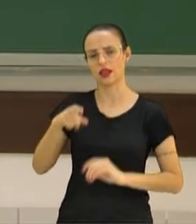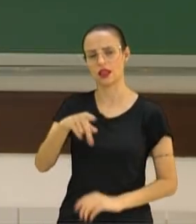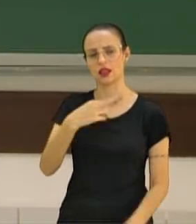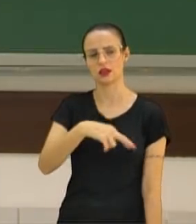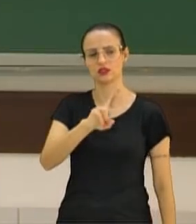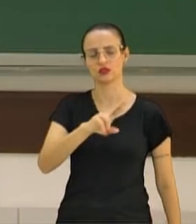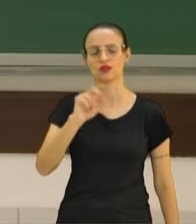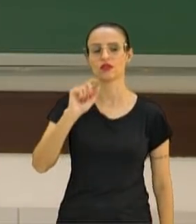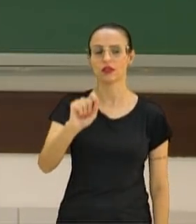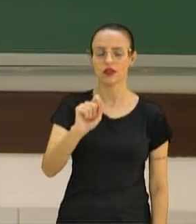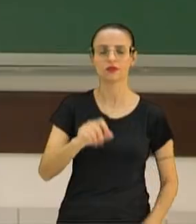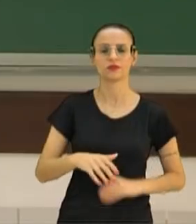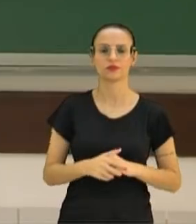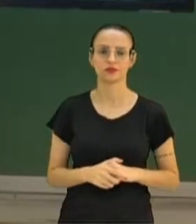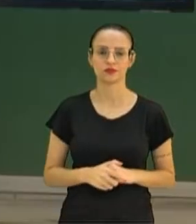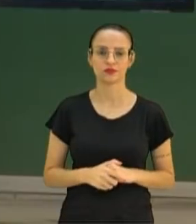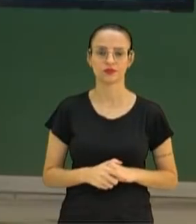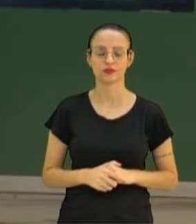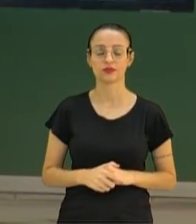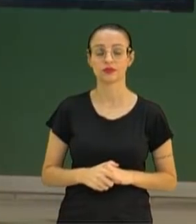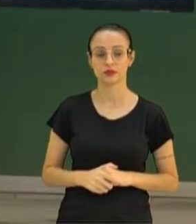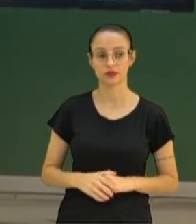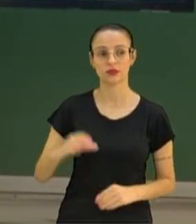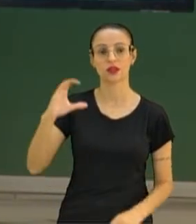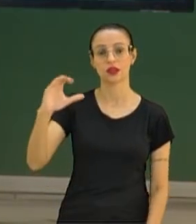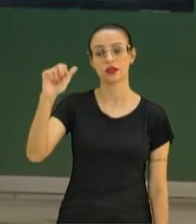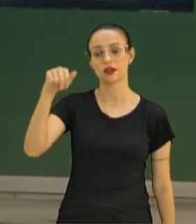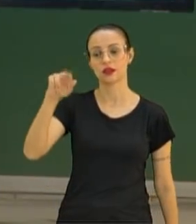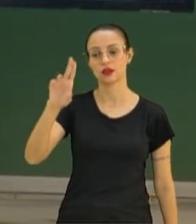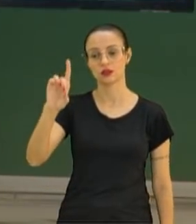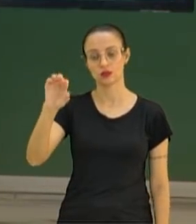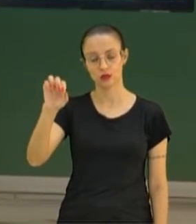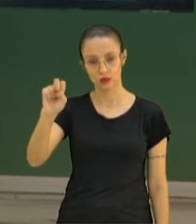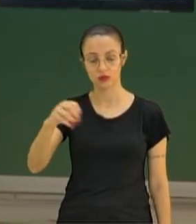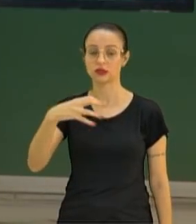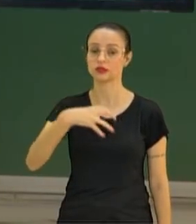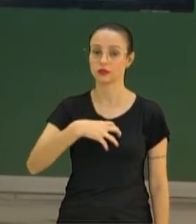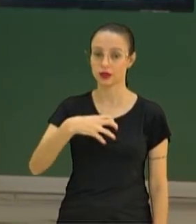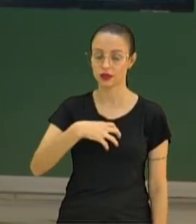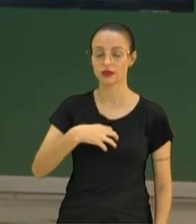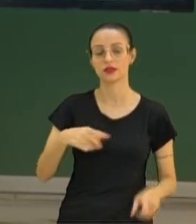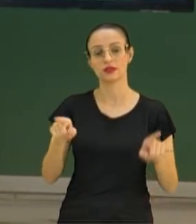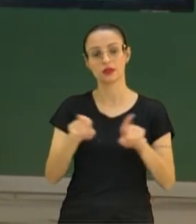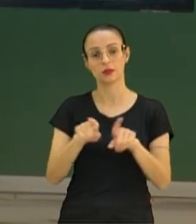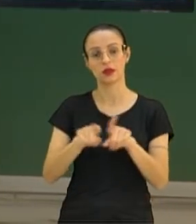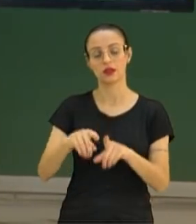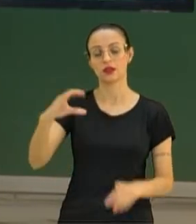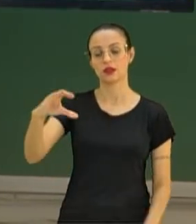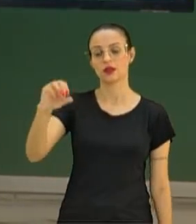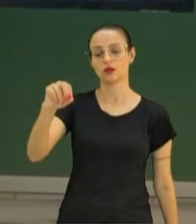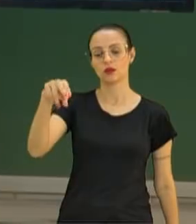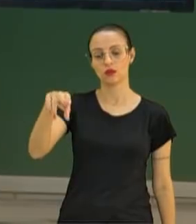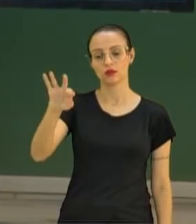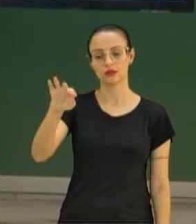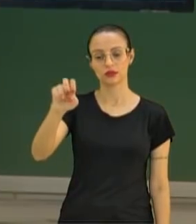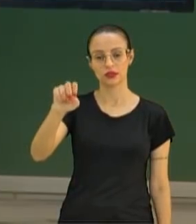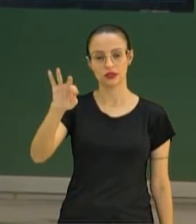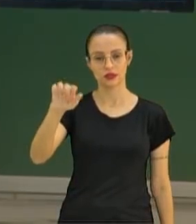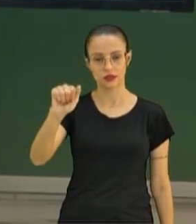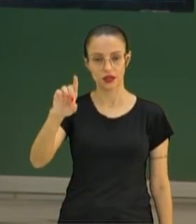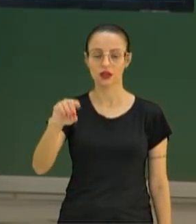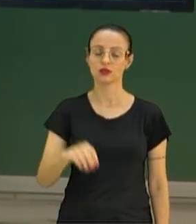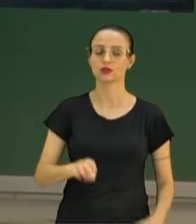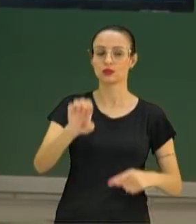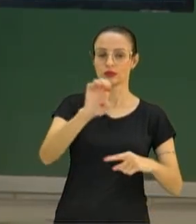né? Resposta correta, Canudos, na Bahia, Contestado, divisa do Paraná e Santa Catarina. Tranquilo,